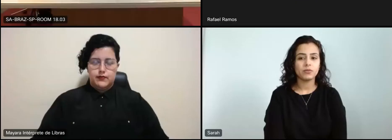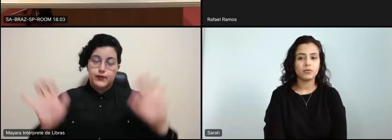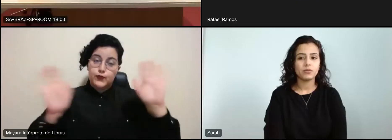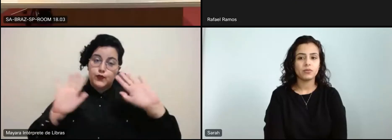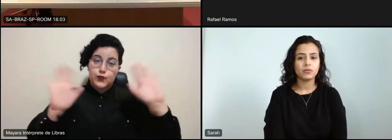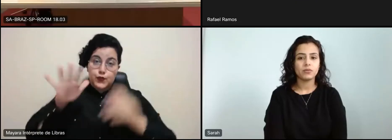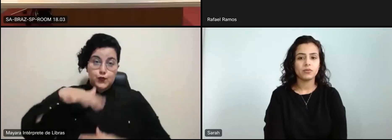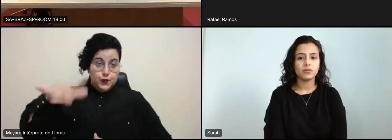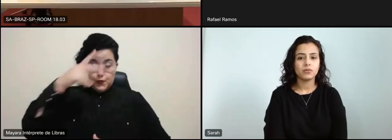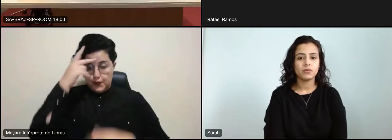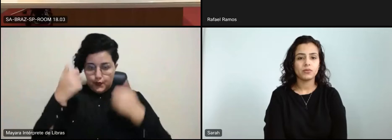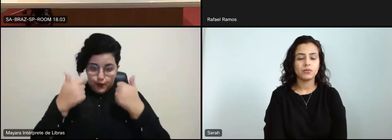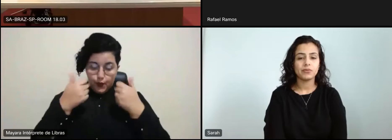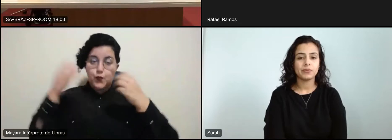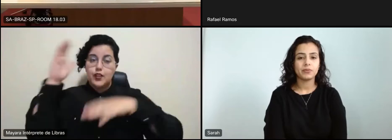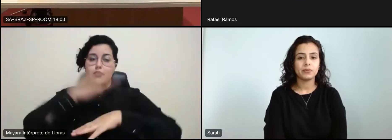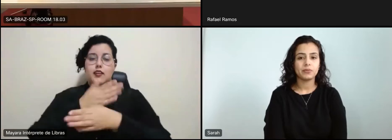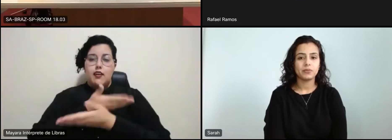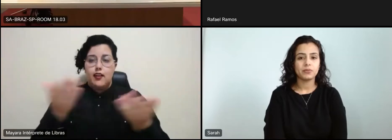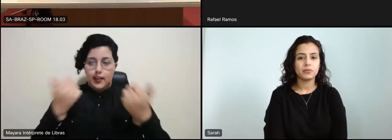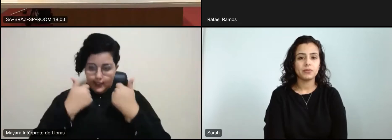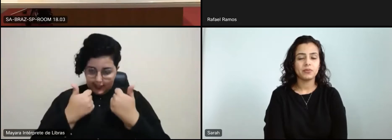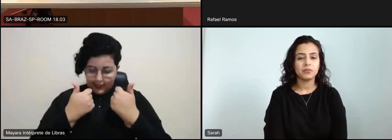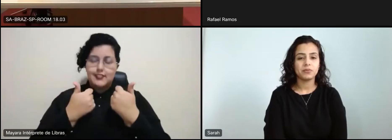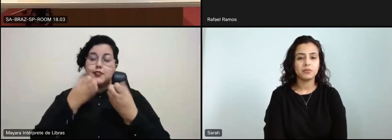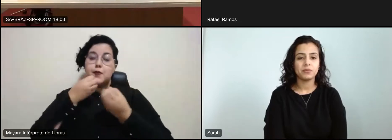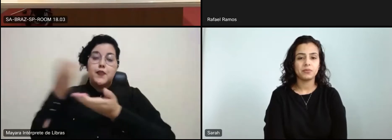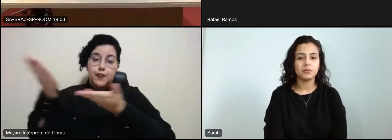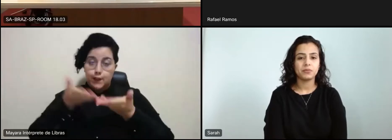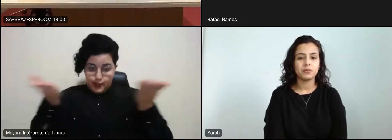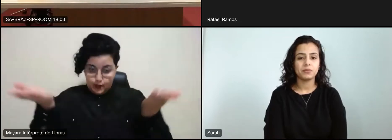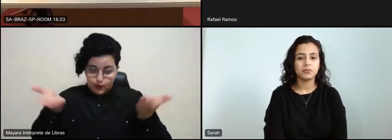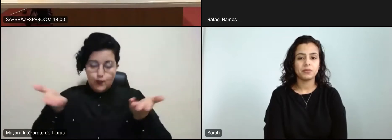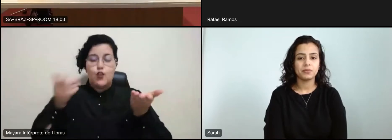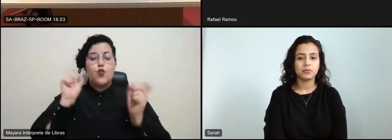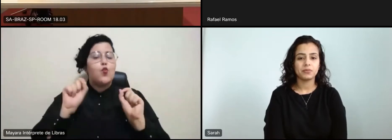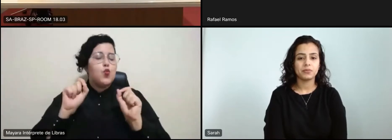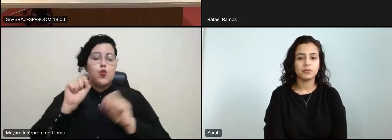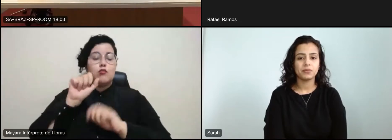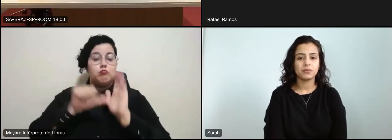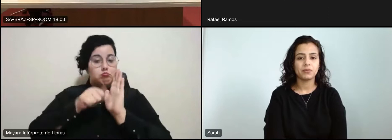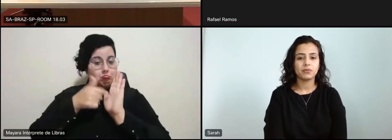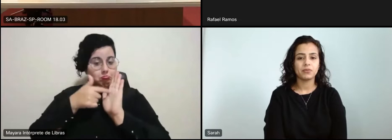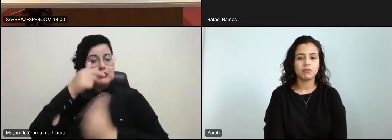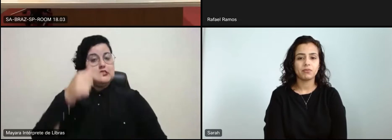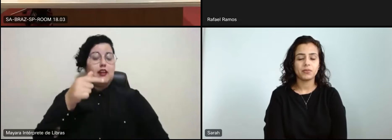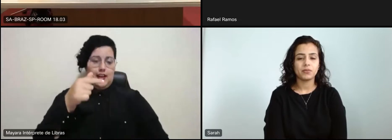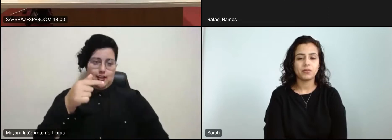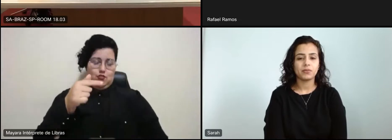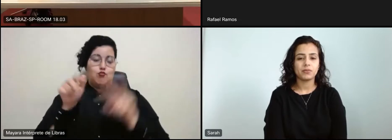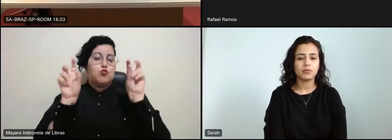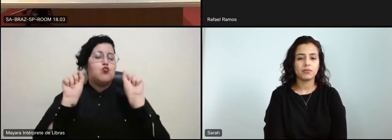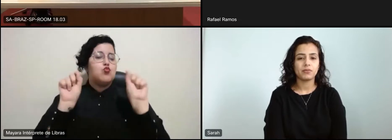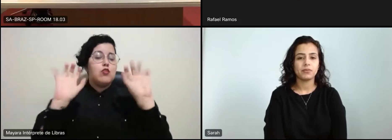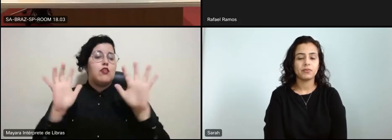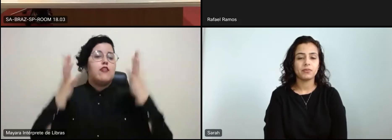Boa tarde, tudo bem? Sejam bem-vindos e bem-vindas à sétima edição do maior evento de diversidade e